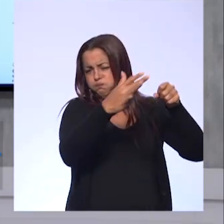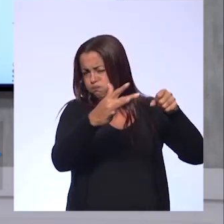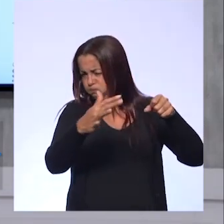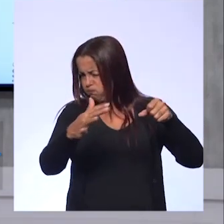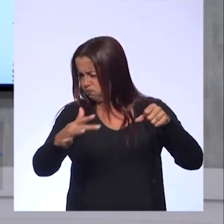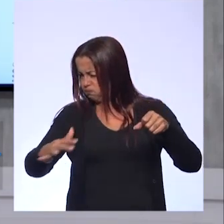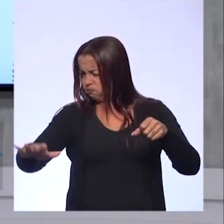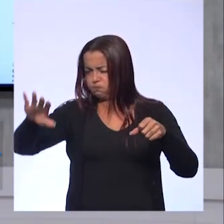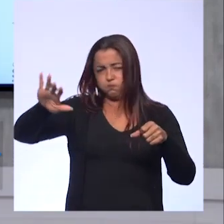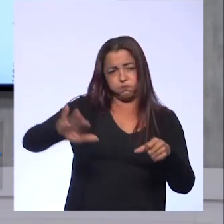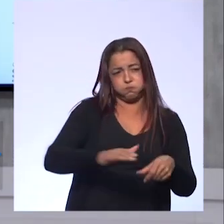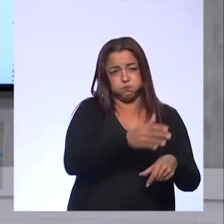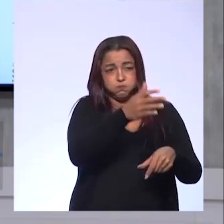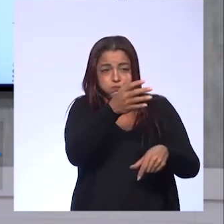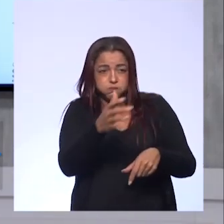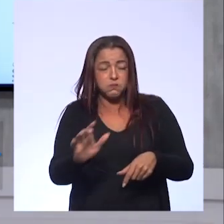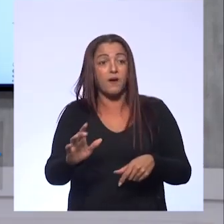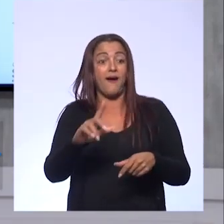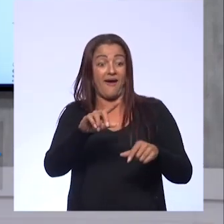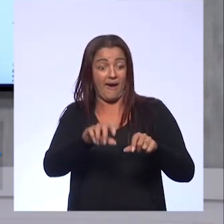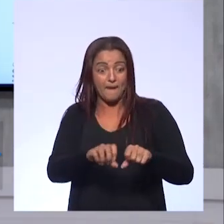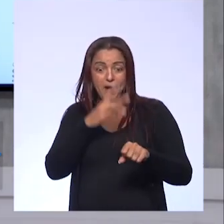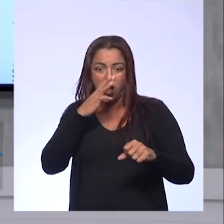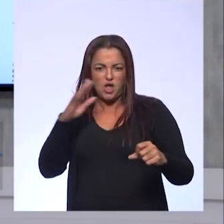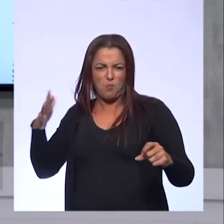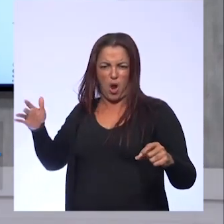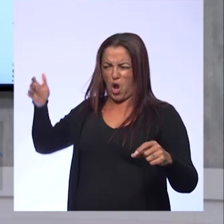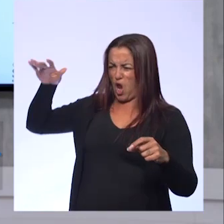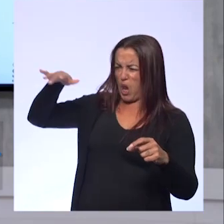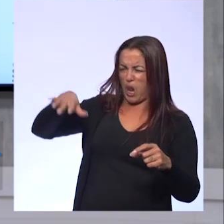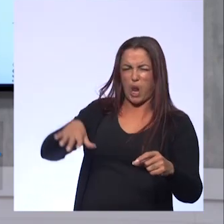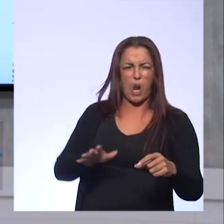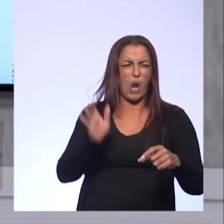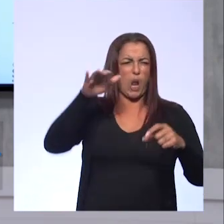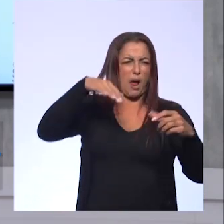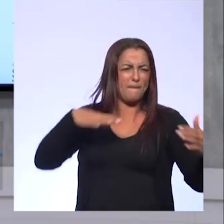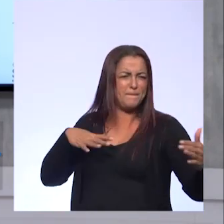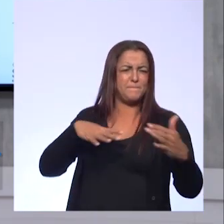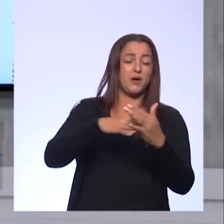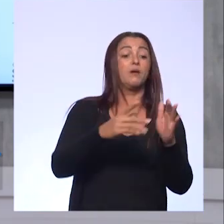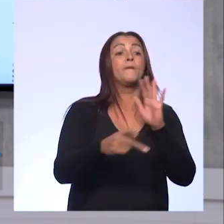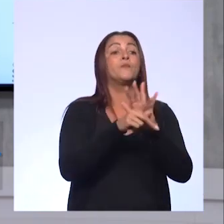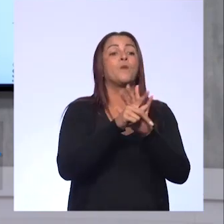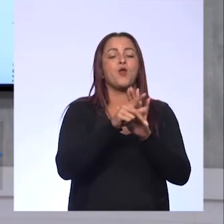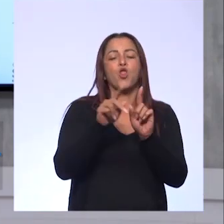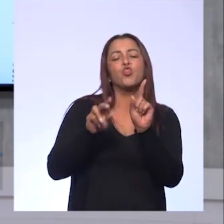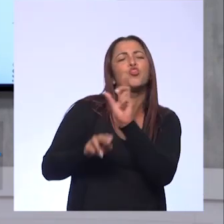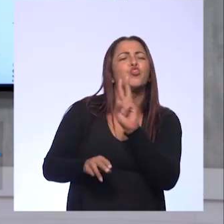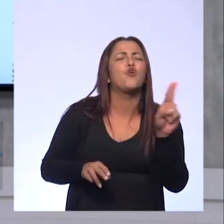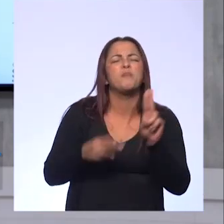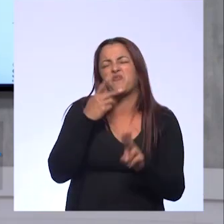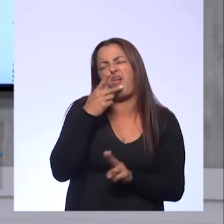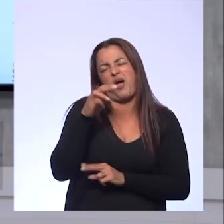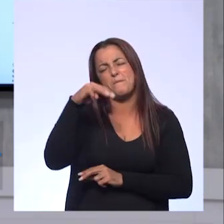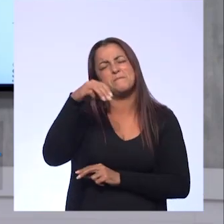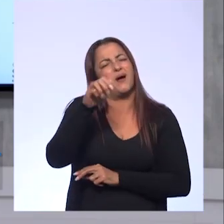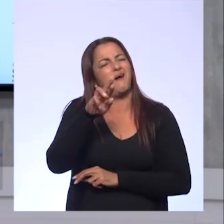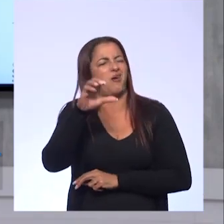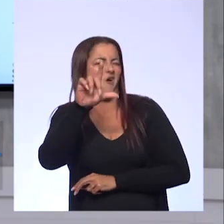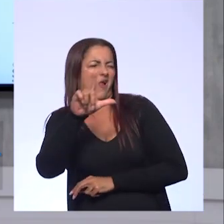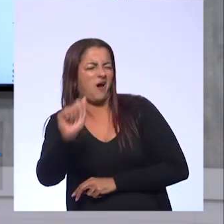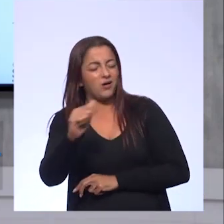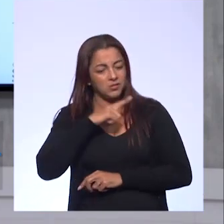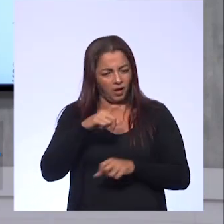porque digamos assim esse é o momento de colapso da onda mas você pegar uma onda a que a gente chama de marola aquela onda que ela não tá quebrando